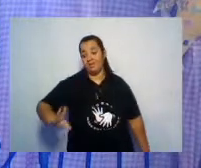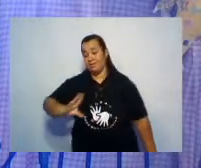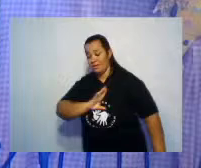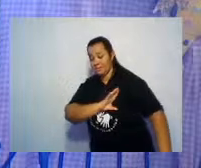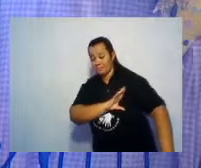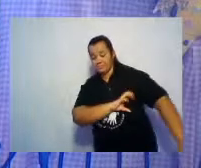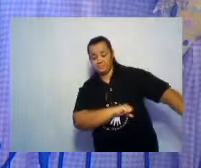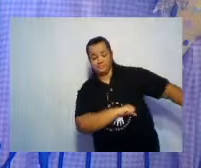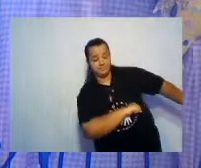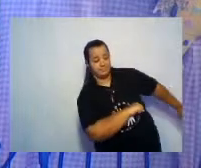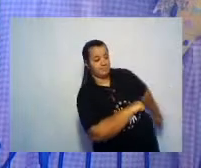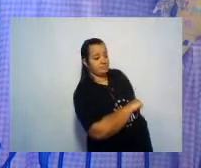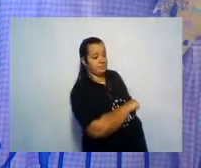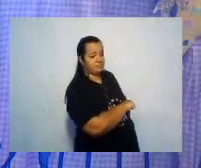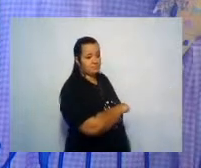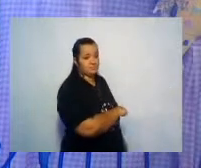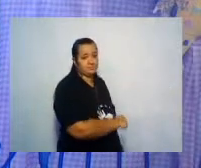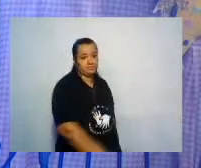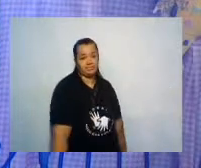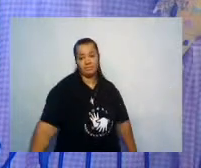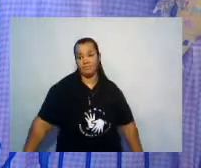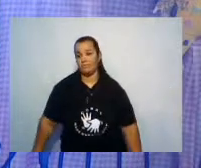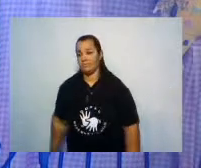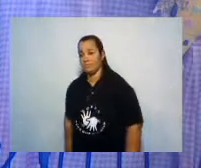viver. É o